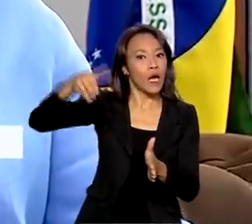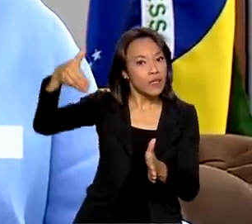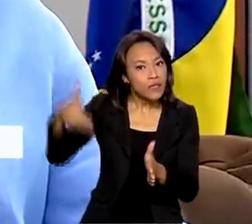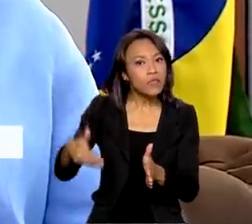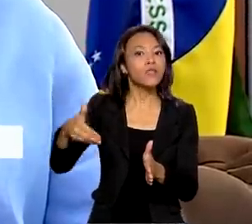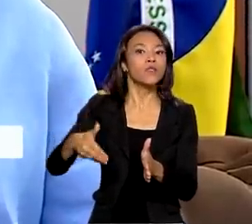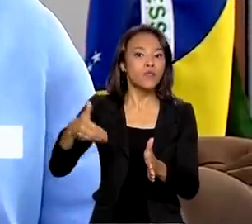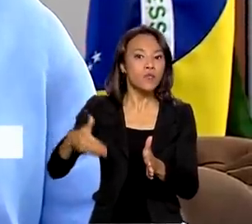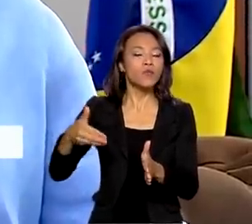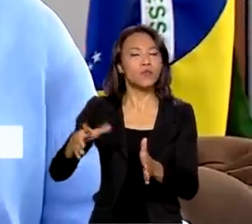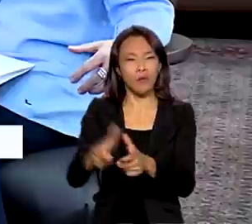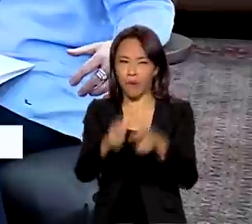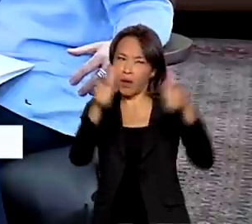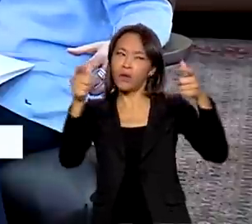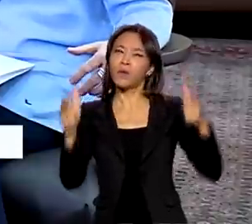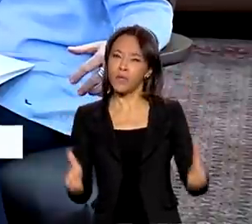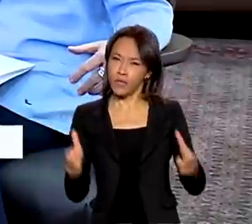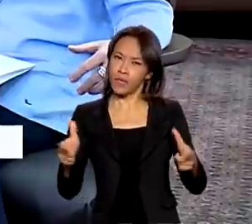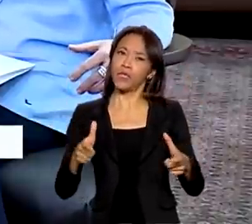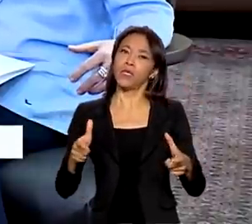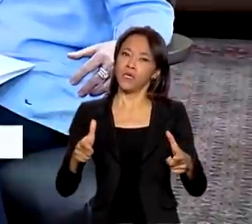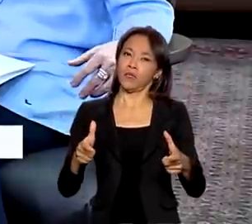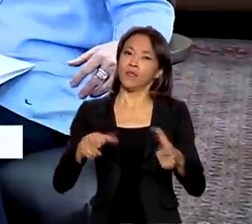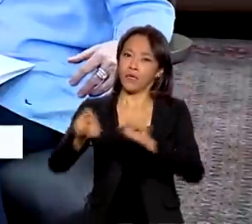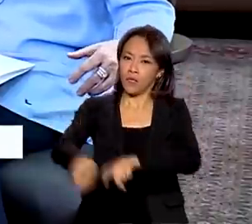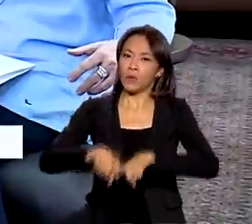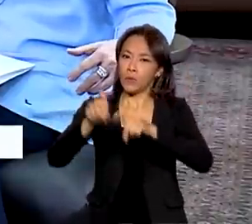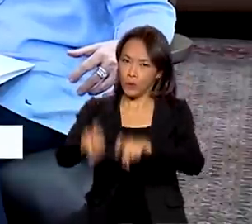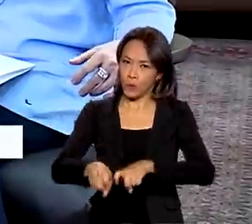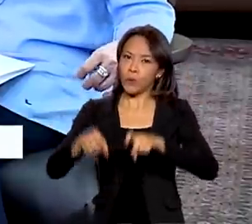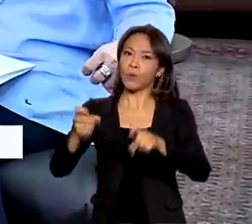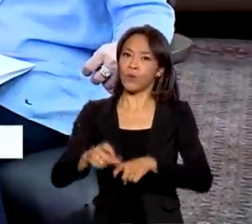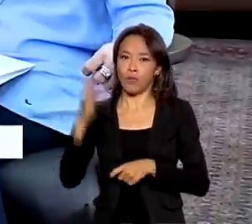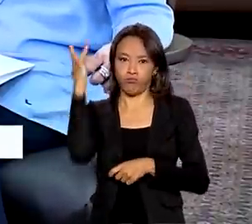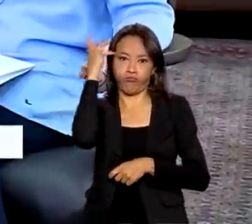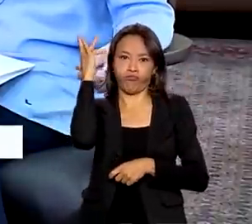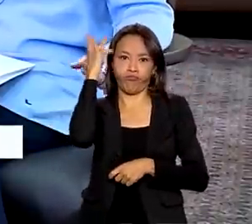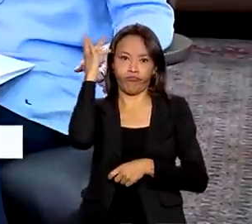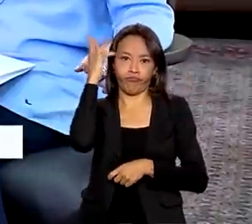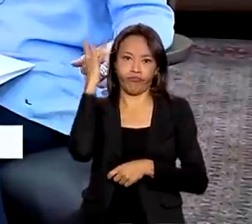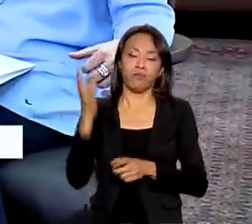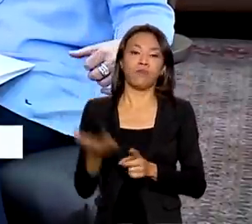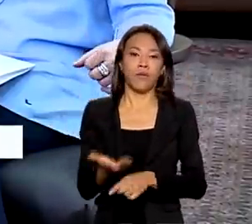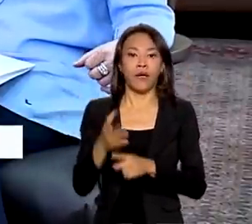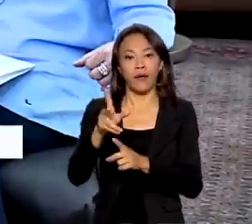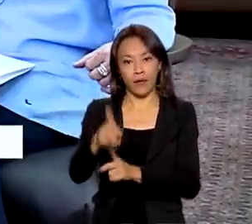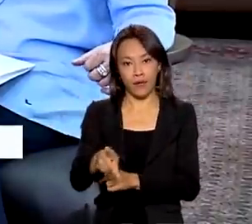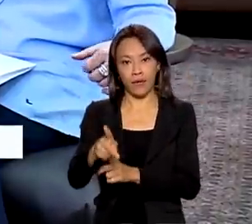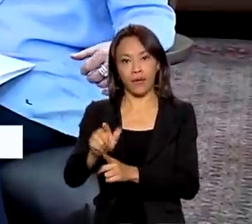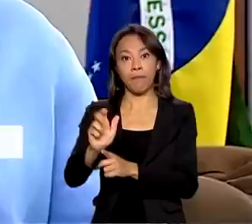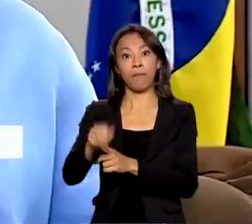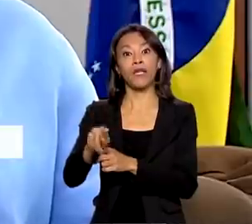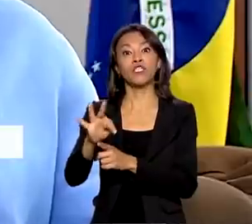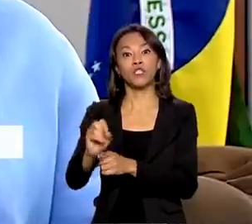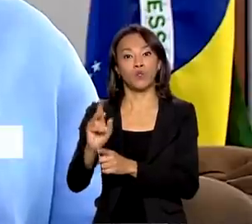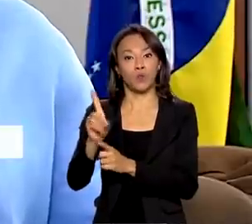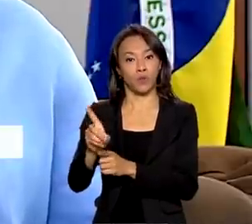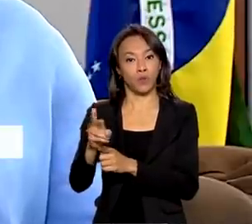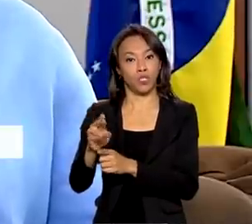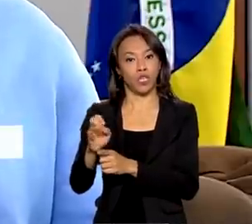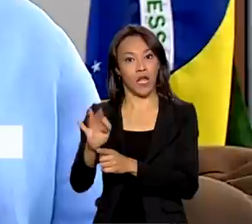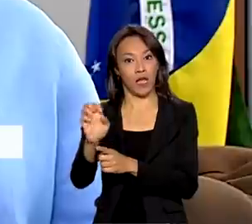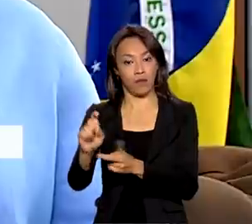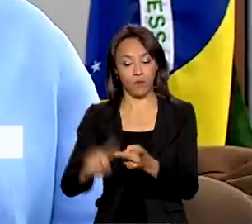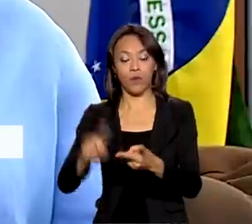praticamente usada hoje na maioria da Agricultura moderna que se faz nos plantios é diretos na nós temos